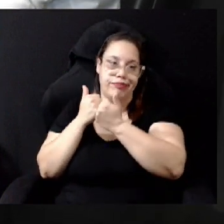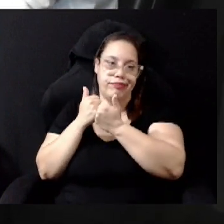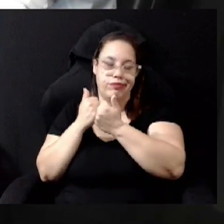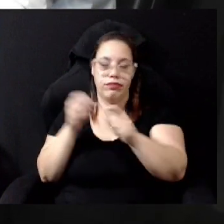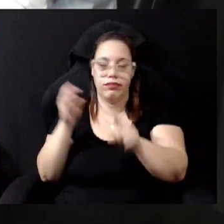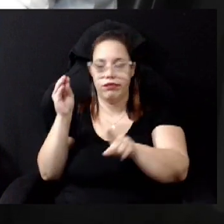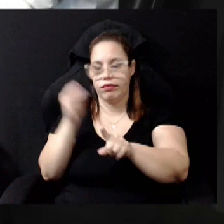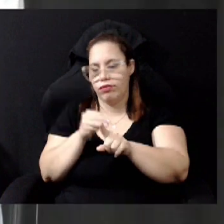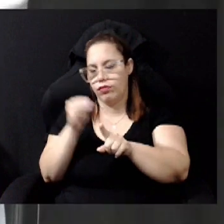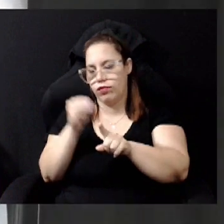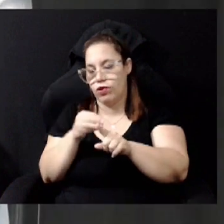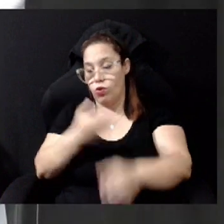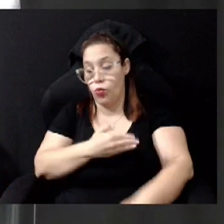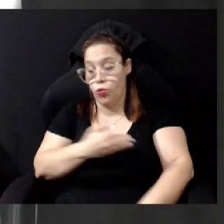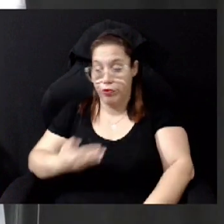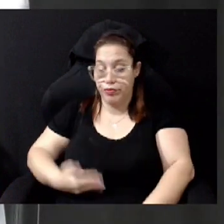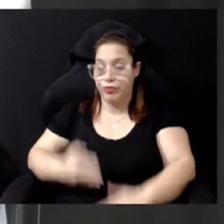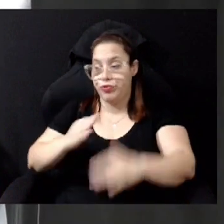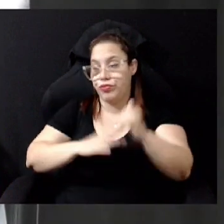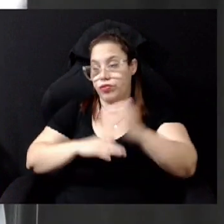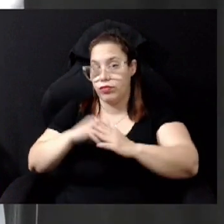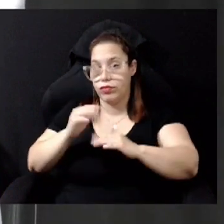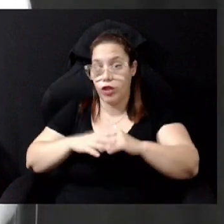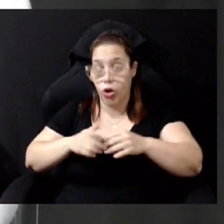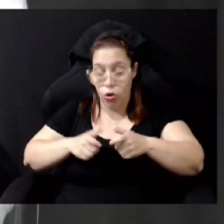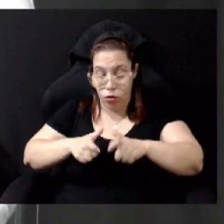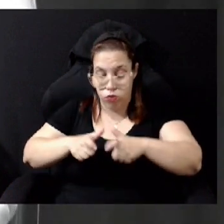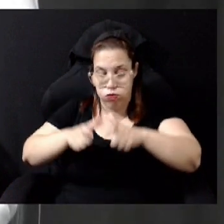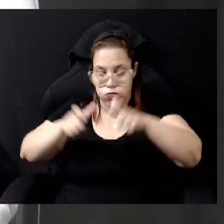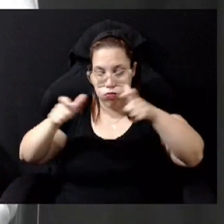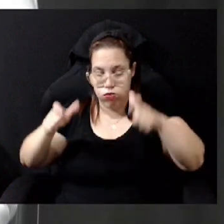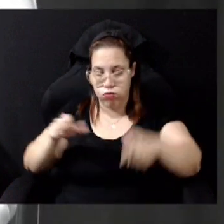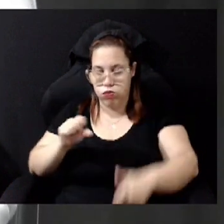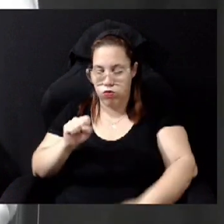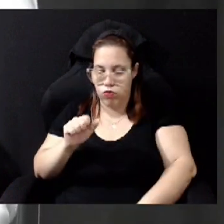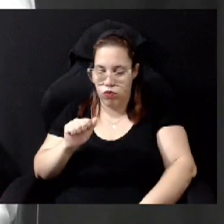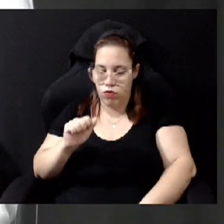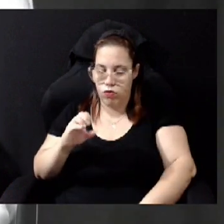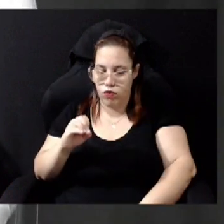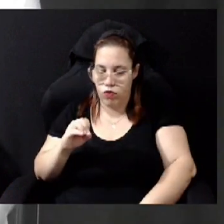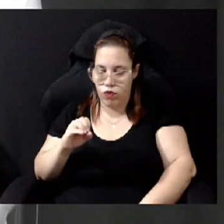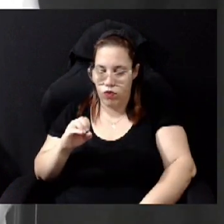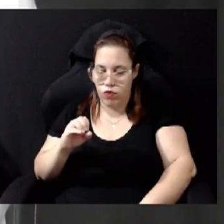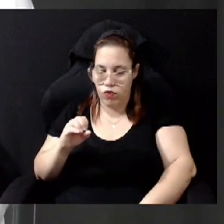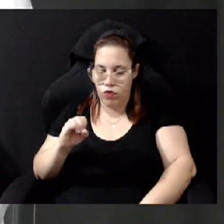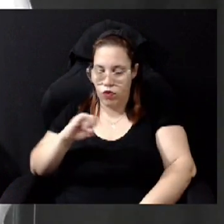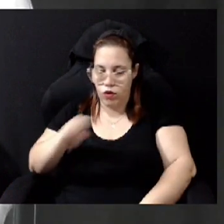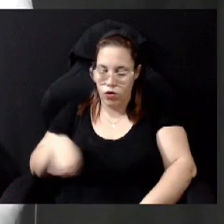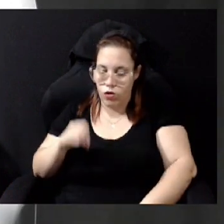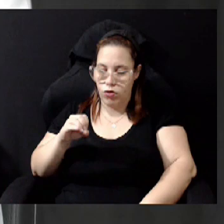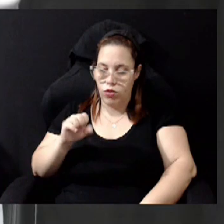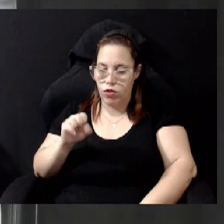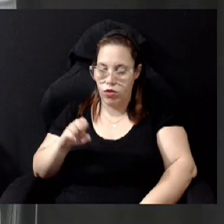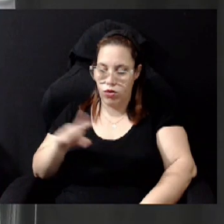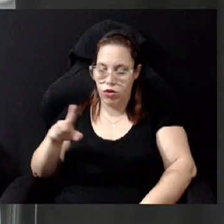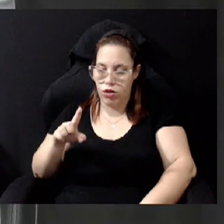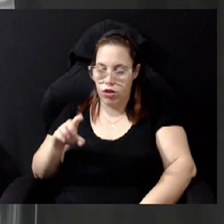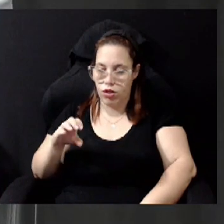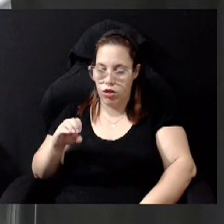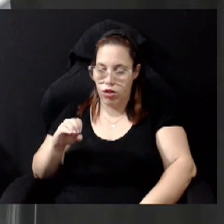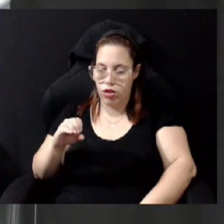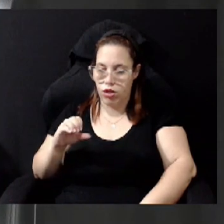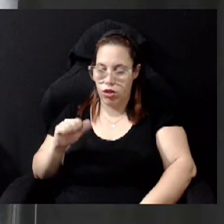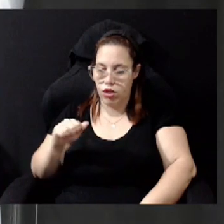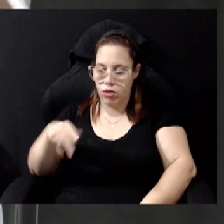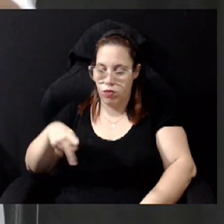que não para de crescer, é a região do São José e a região do Campo Belo. Então é a vez dela. Também estamos vendo aí uma luta